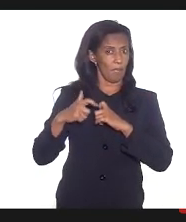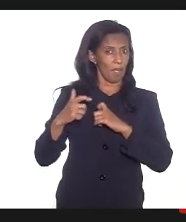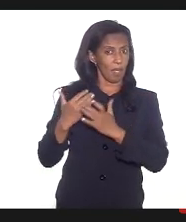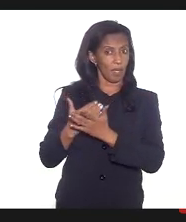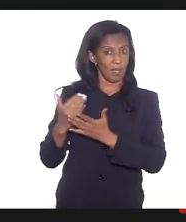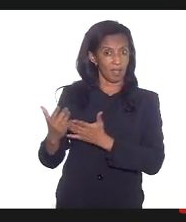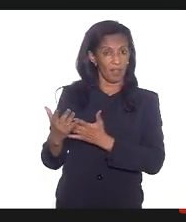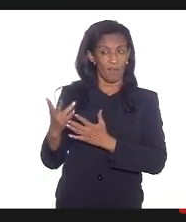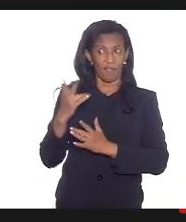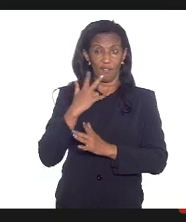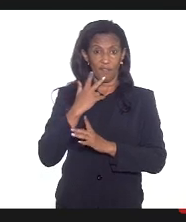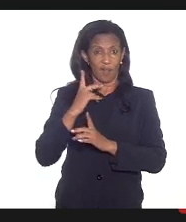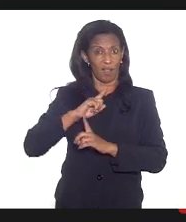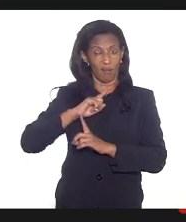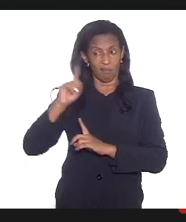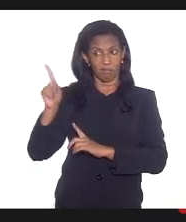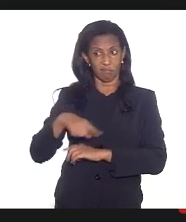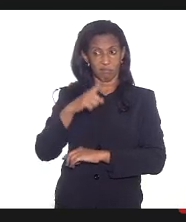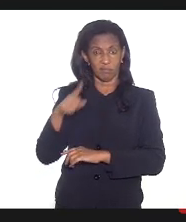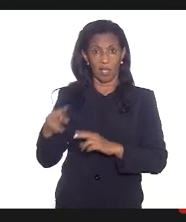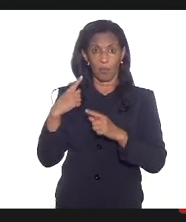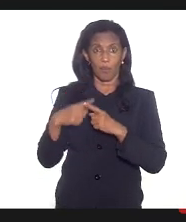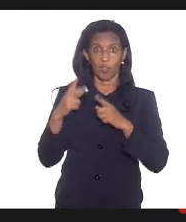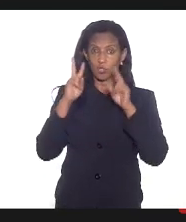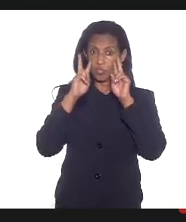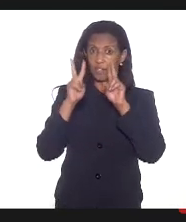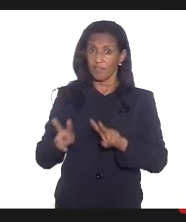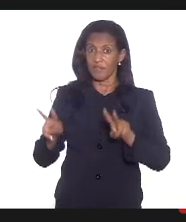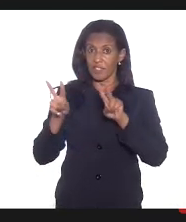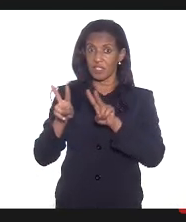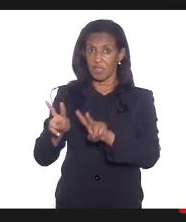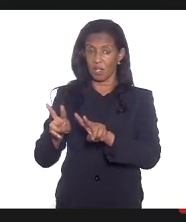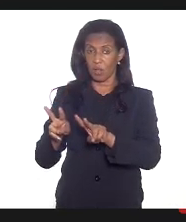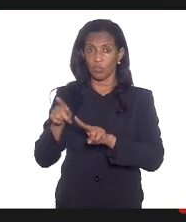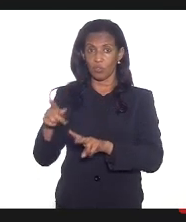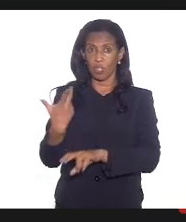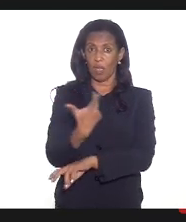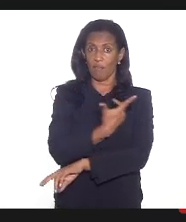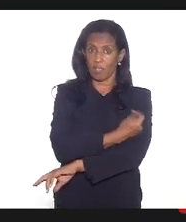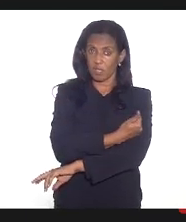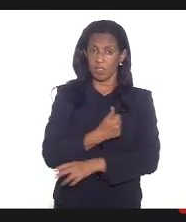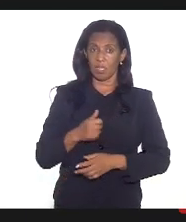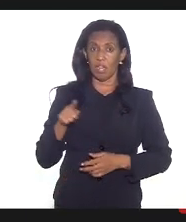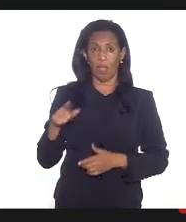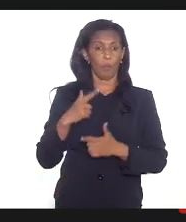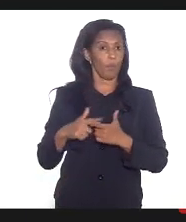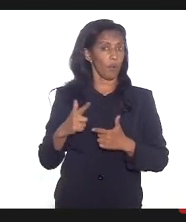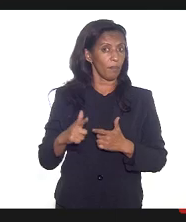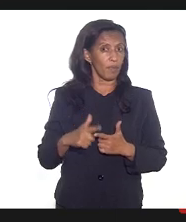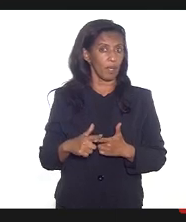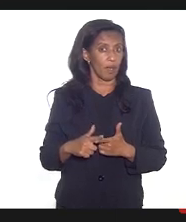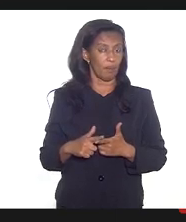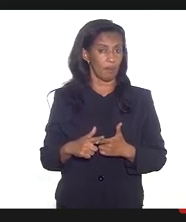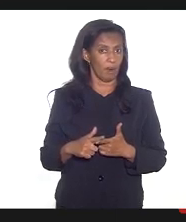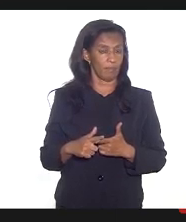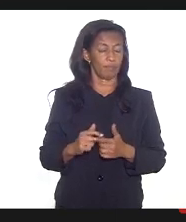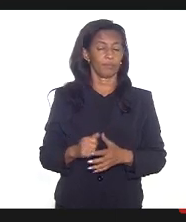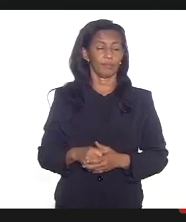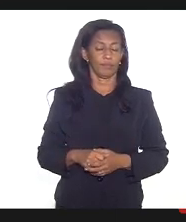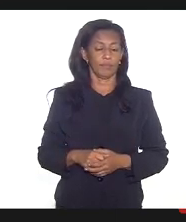começaram a contraindica vacina porque tinham visão de que é a vacina é um problema tão